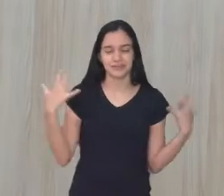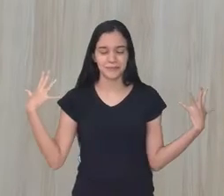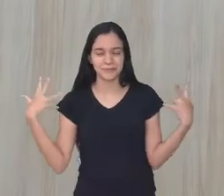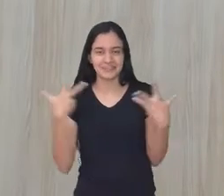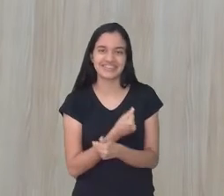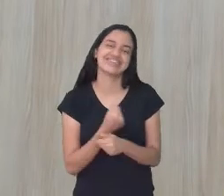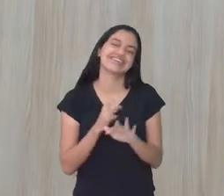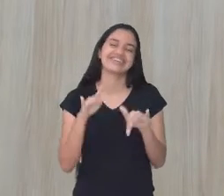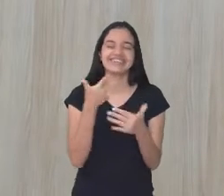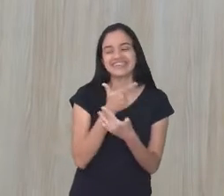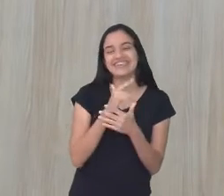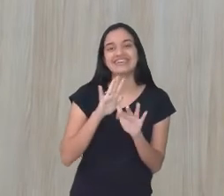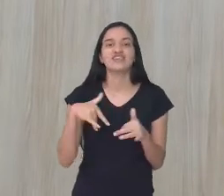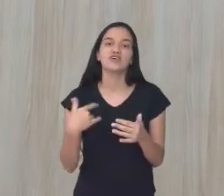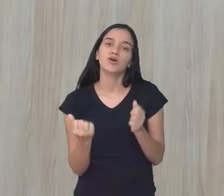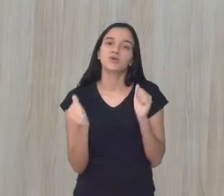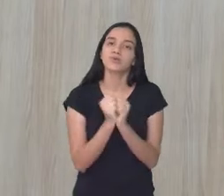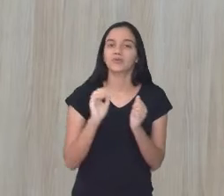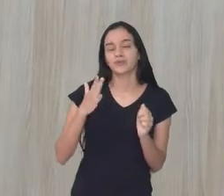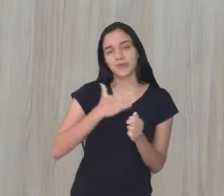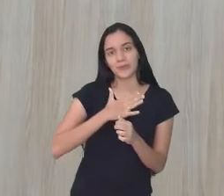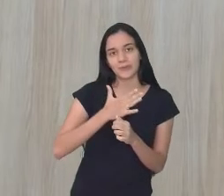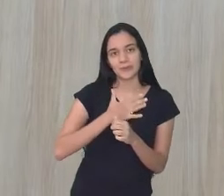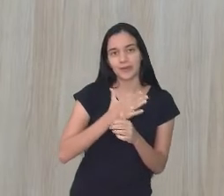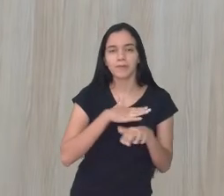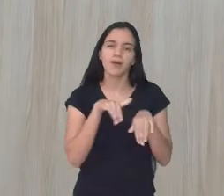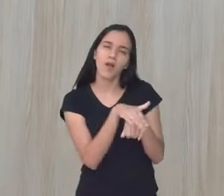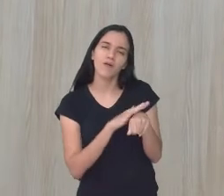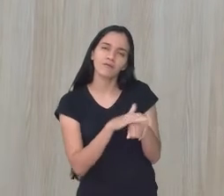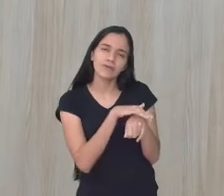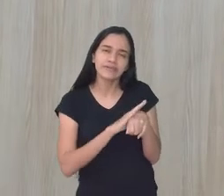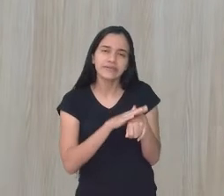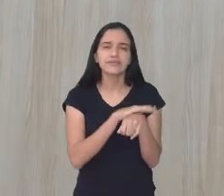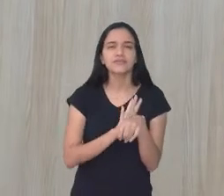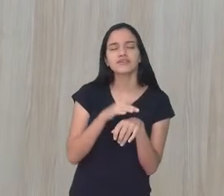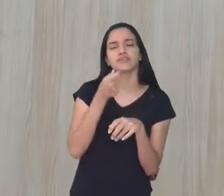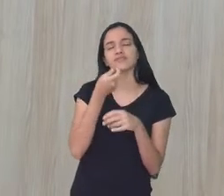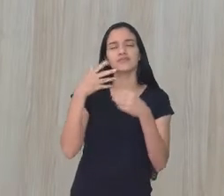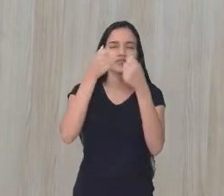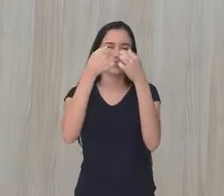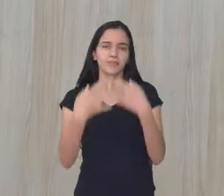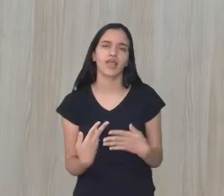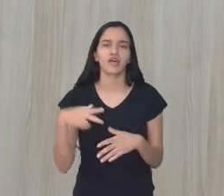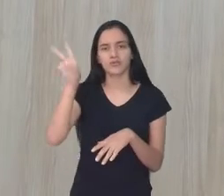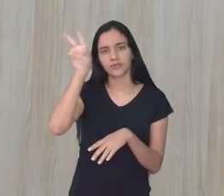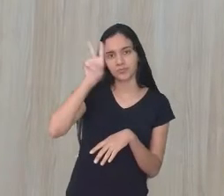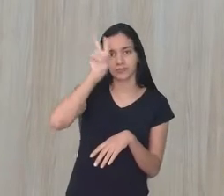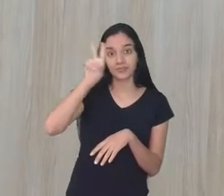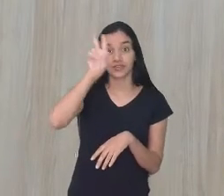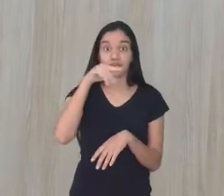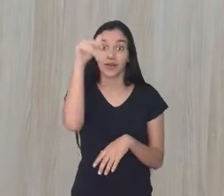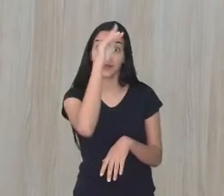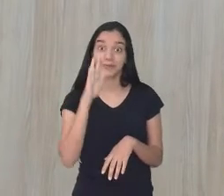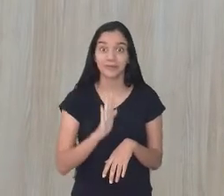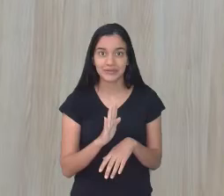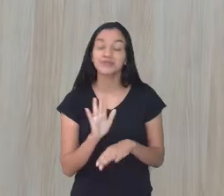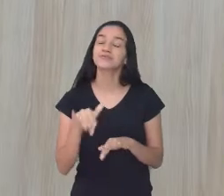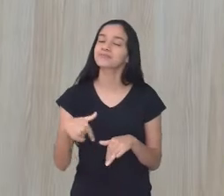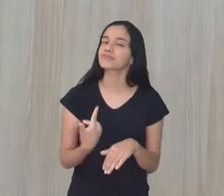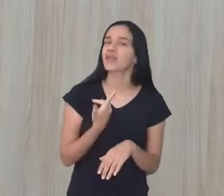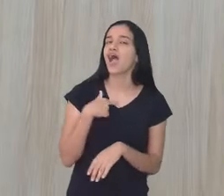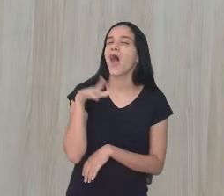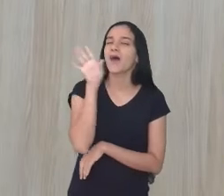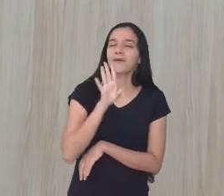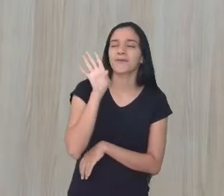ilustres comigo, para a gente conversar um pouquinho, falar um pouquinho sobre a história do Brasil, né? Olha